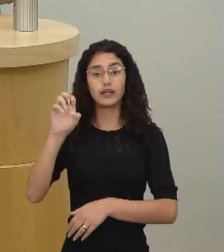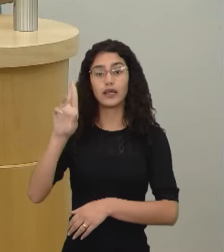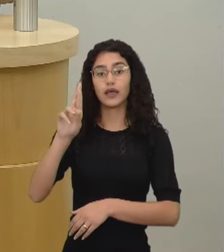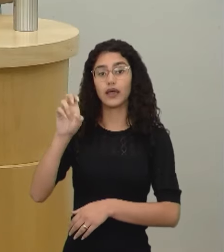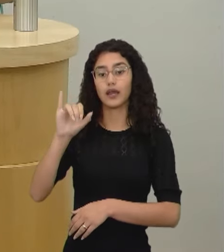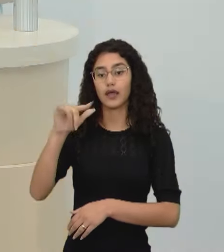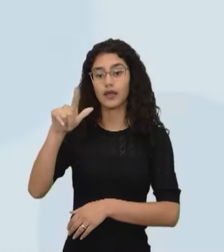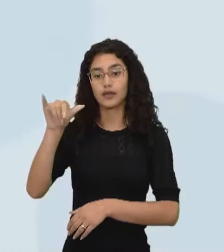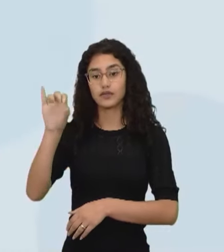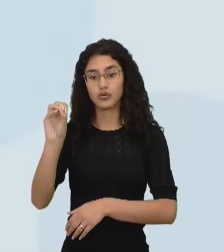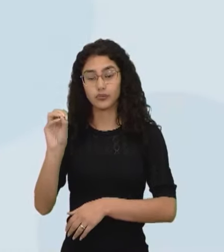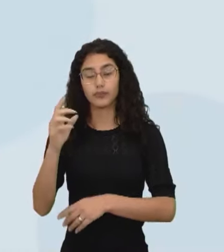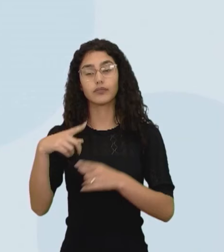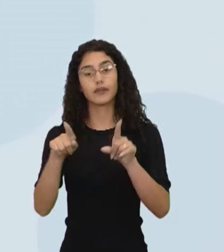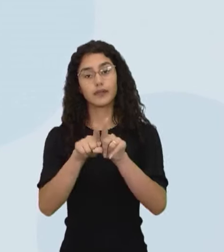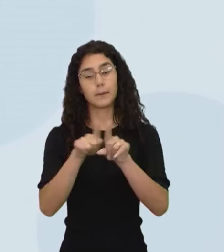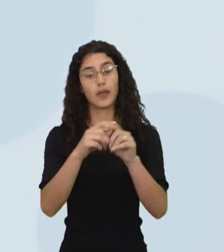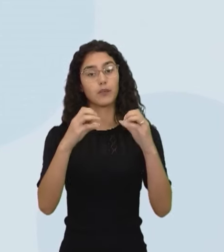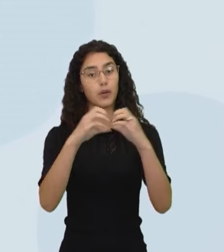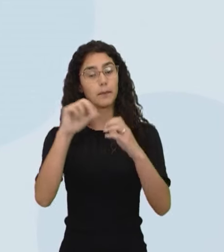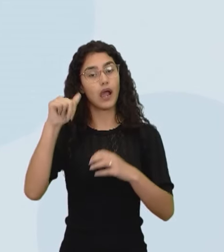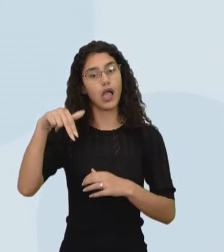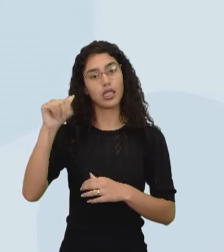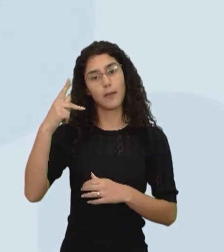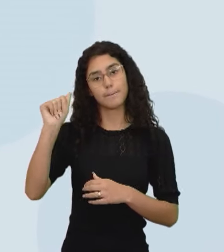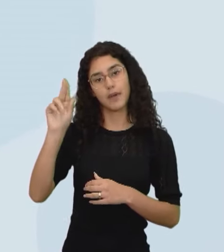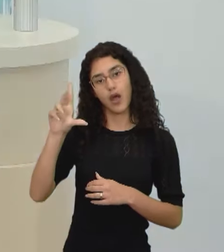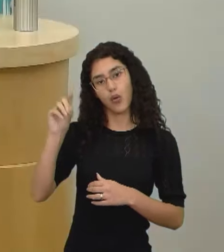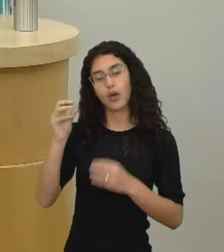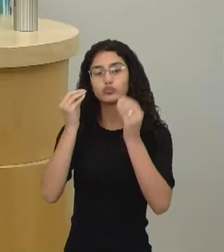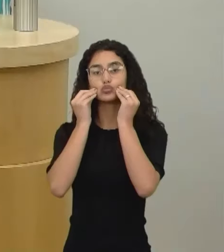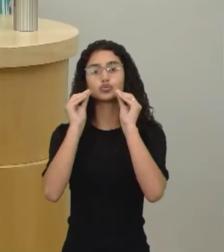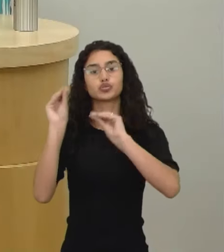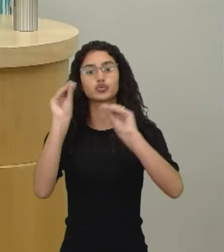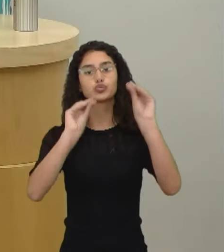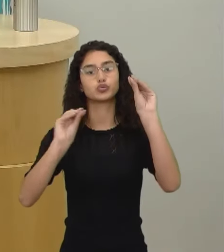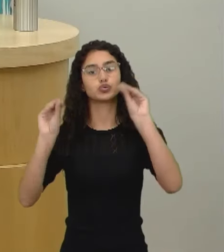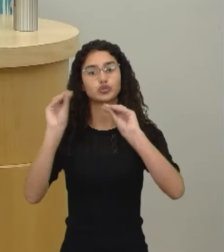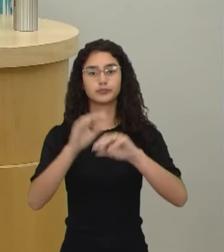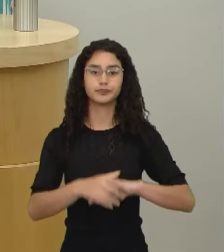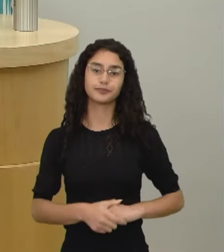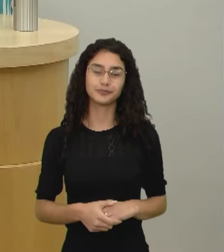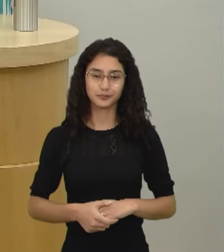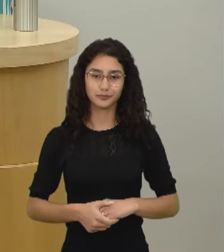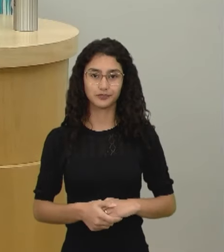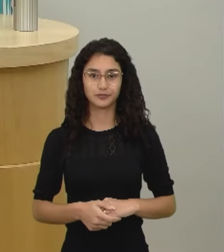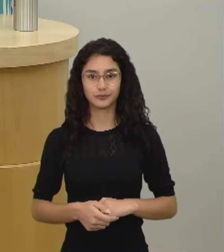Terésio. E o meu vai pra Ana Paula. Bora, beijos. Tchau.